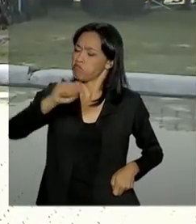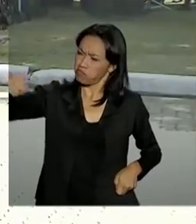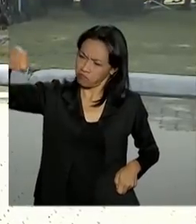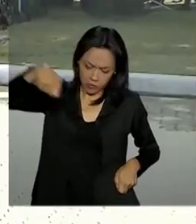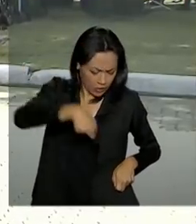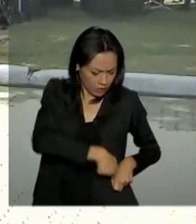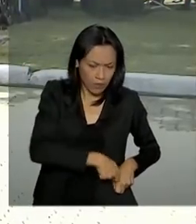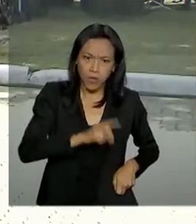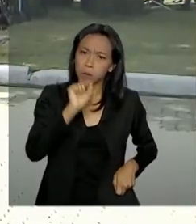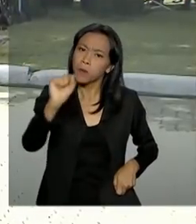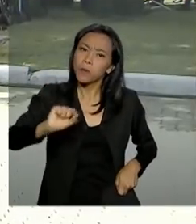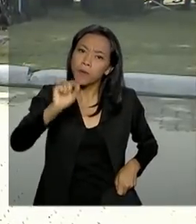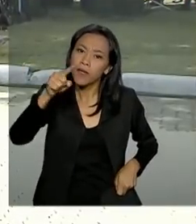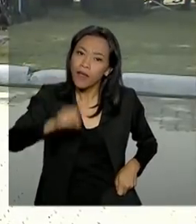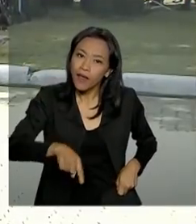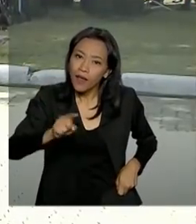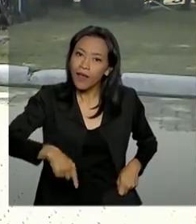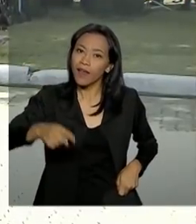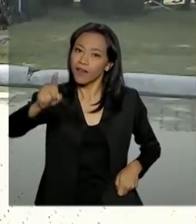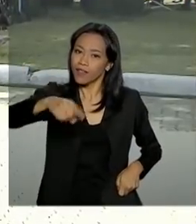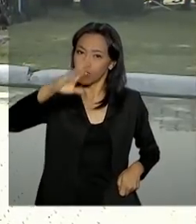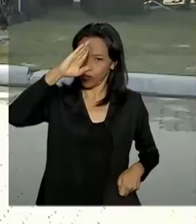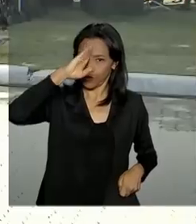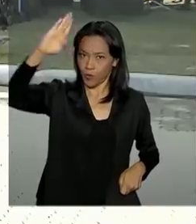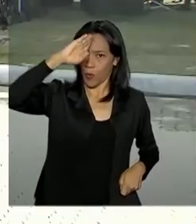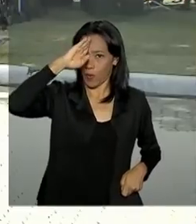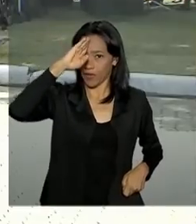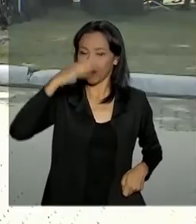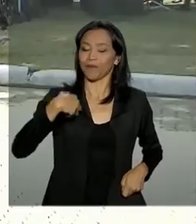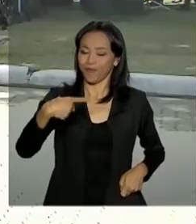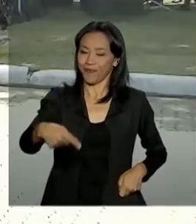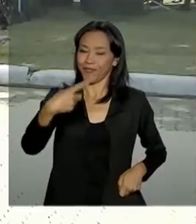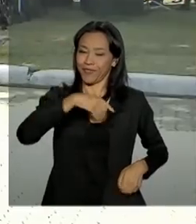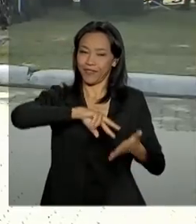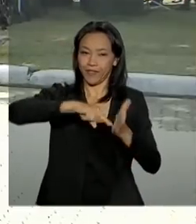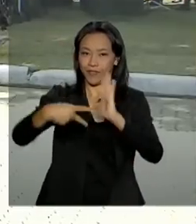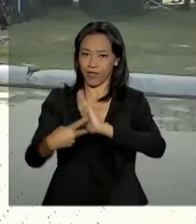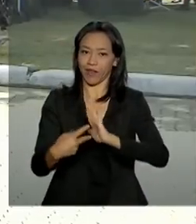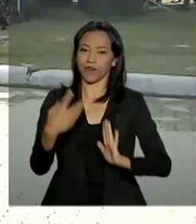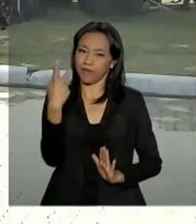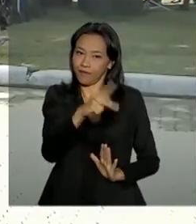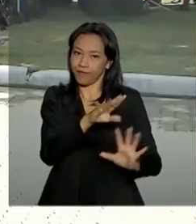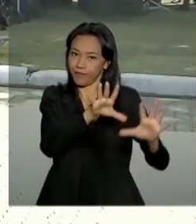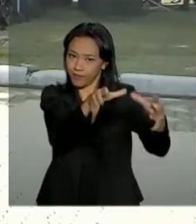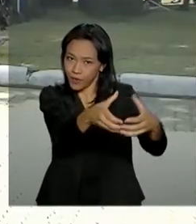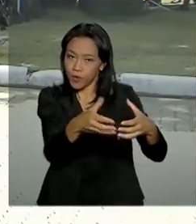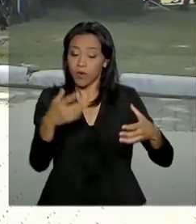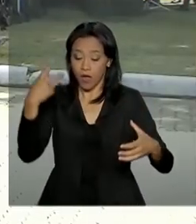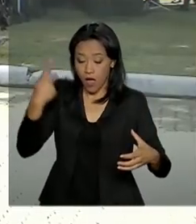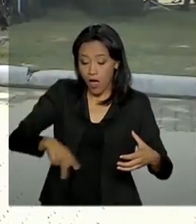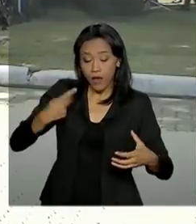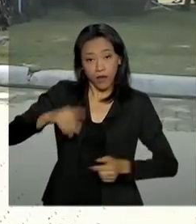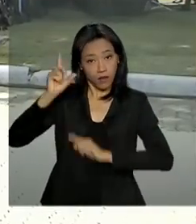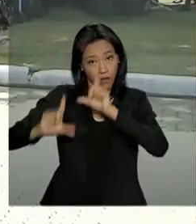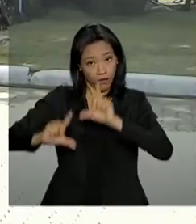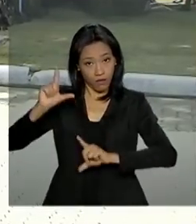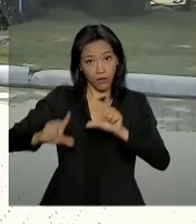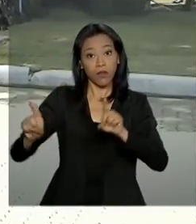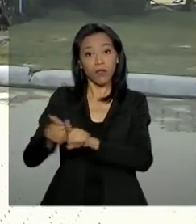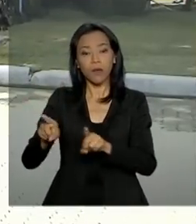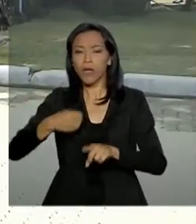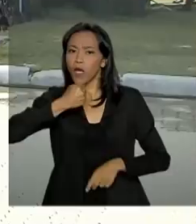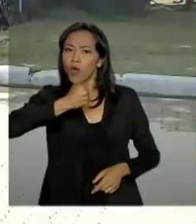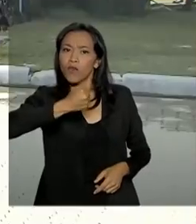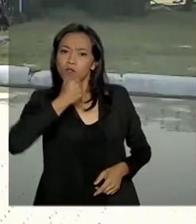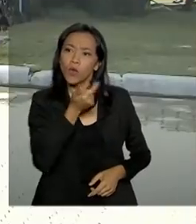que simboliza a passagem de comando da tropa aqui no Regimento de Cavalaria e Guarda. Nossa equipe da NBR também conversou